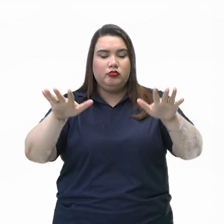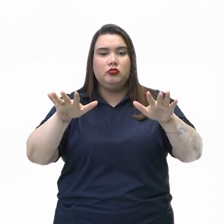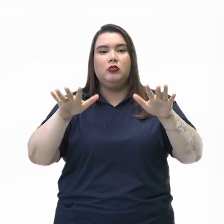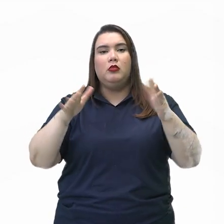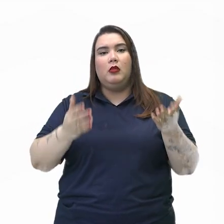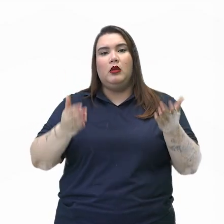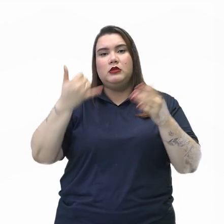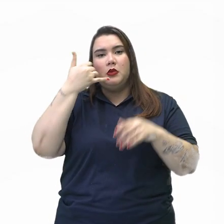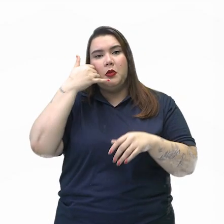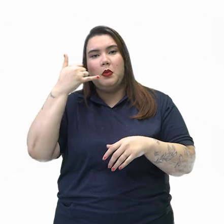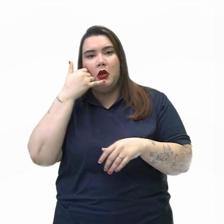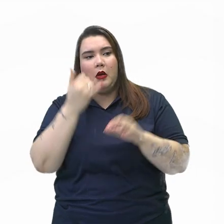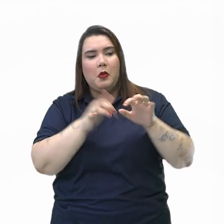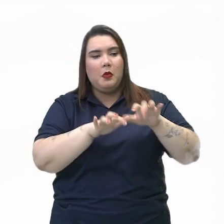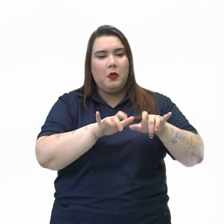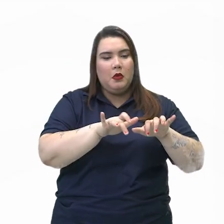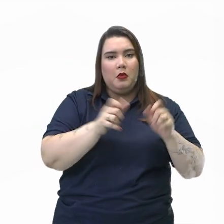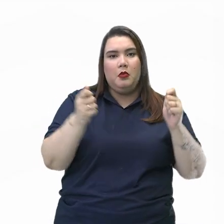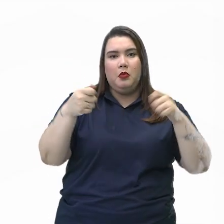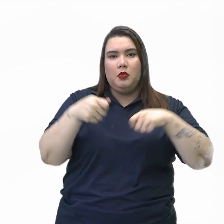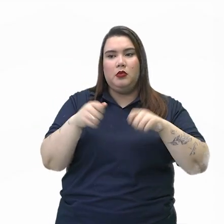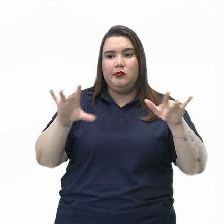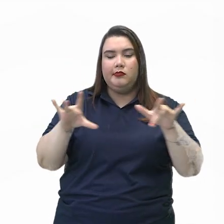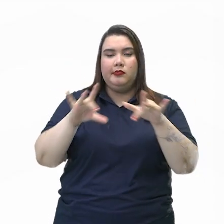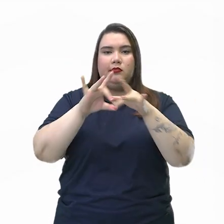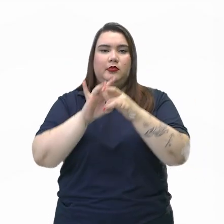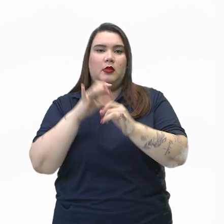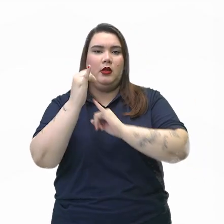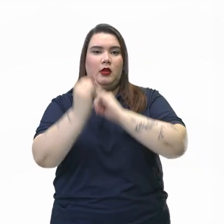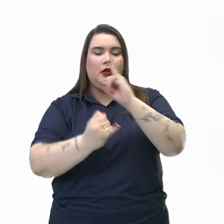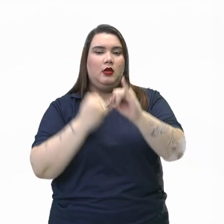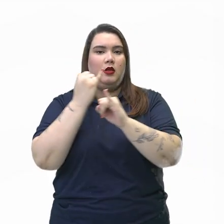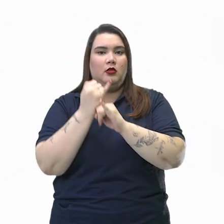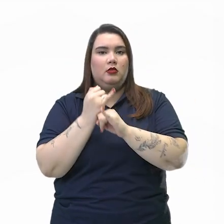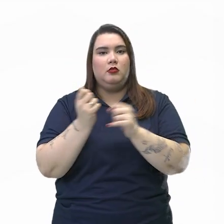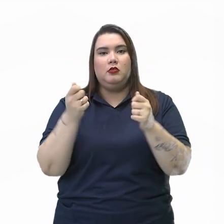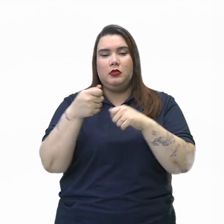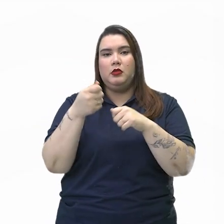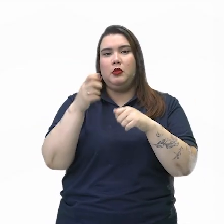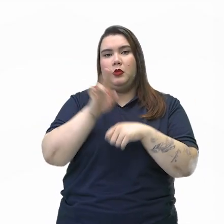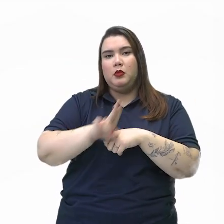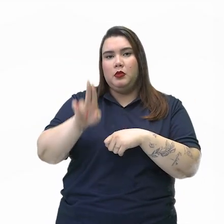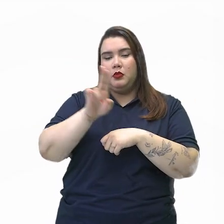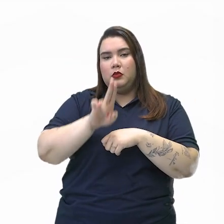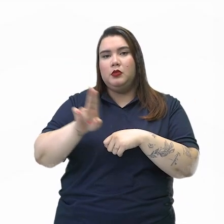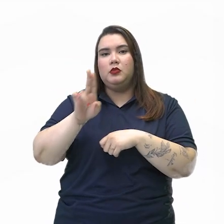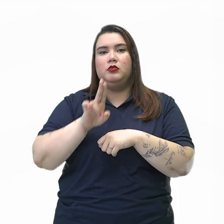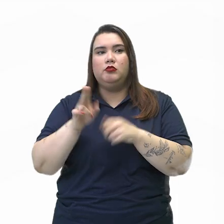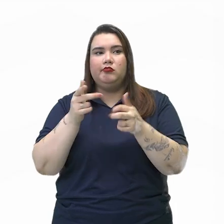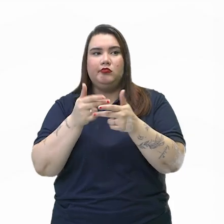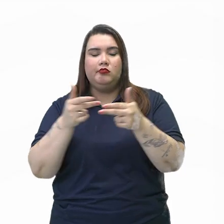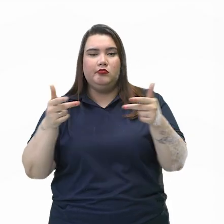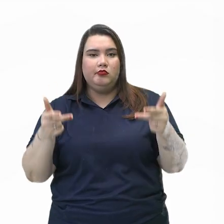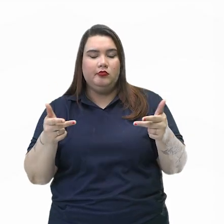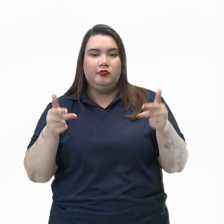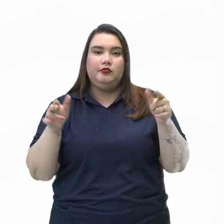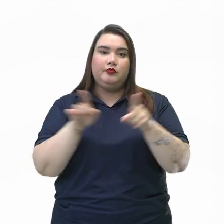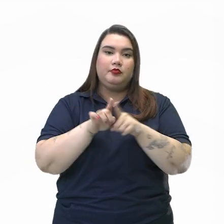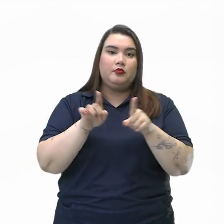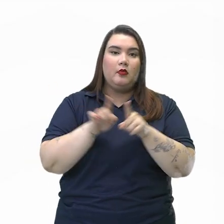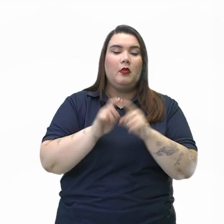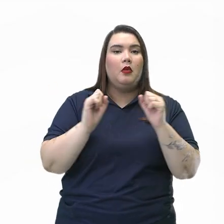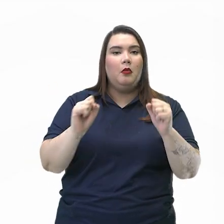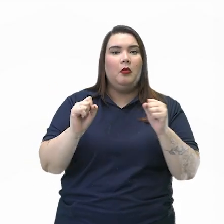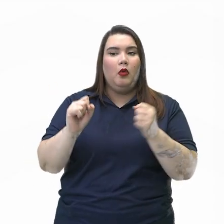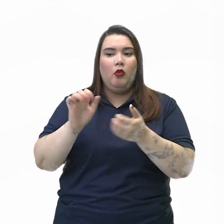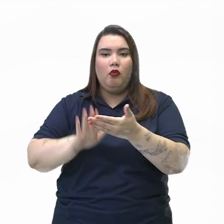eles possam se conectar, né, para ter acesso a sinal de internet, ou até mesmo impressoras, né,